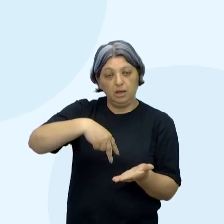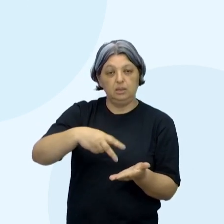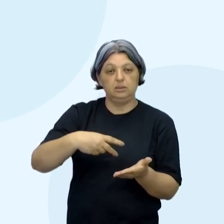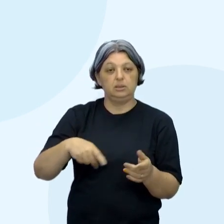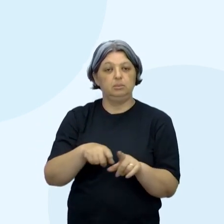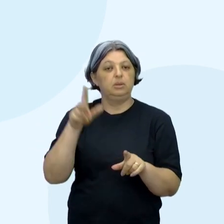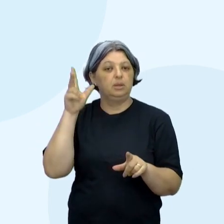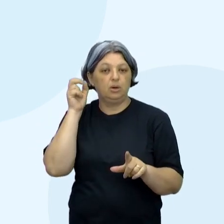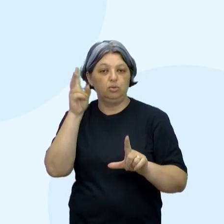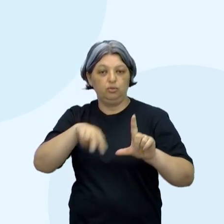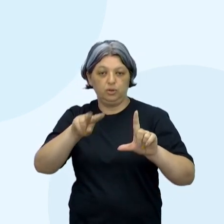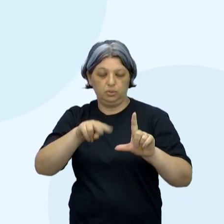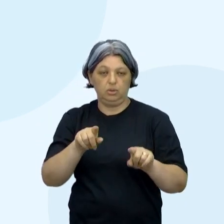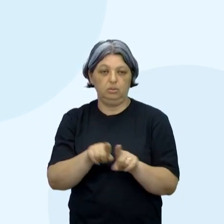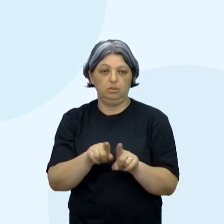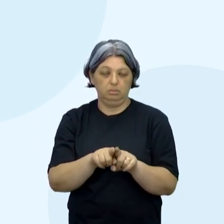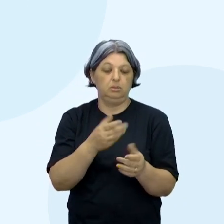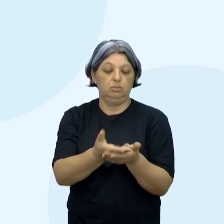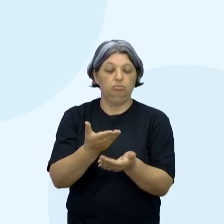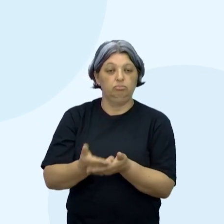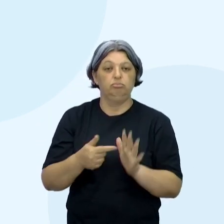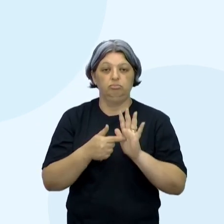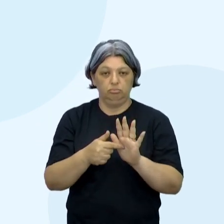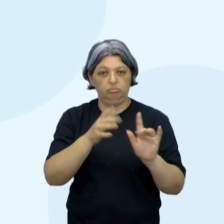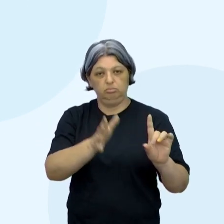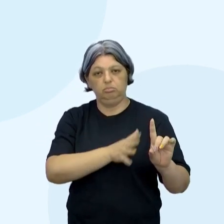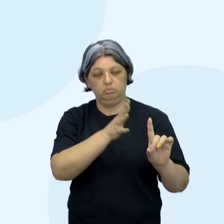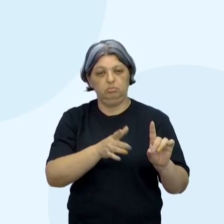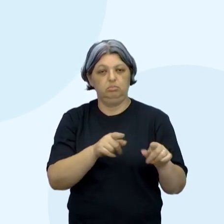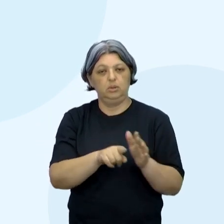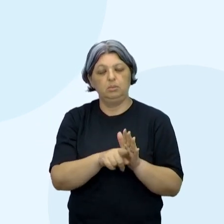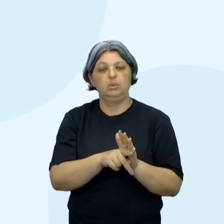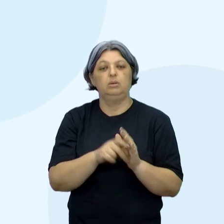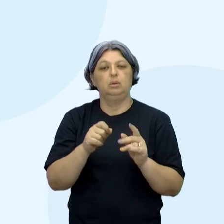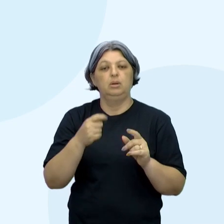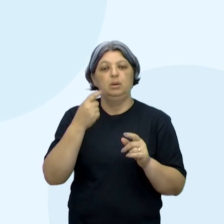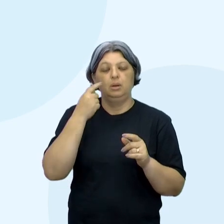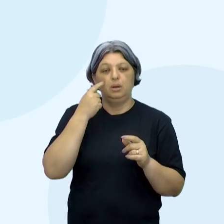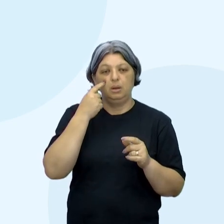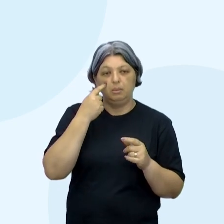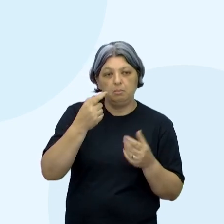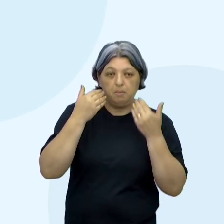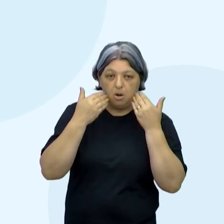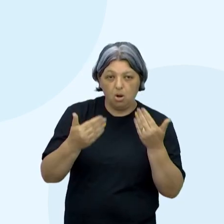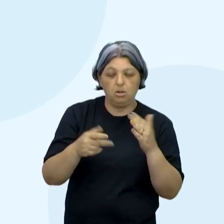A partir do estudo, da apresentação e da fruição de cenas e clipes musicais, espera-se